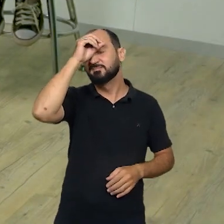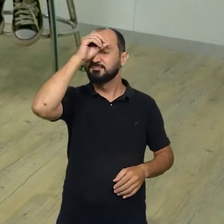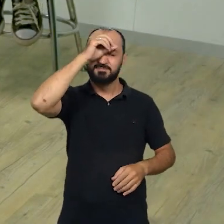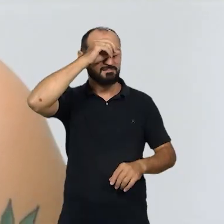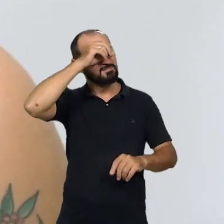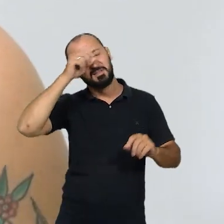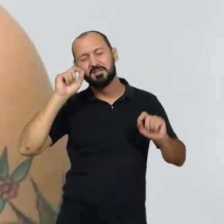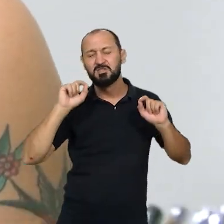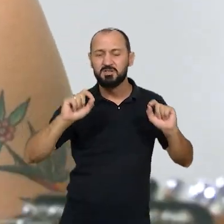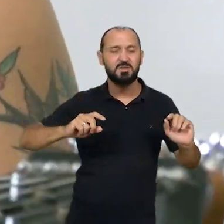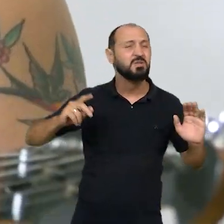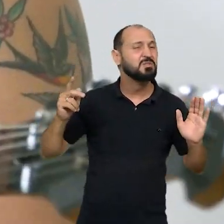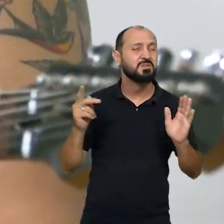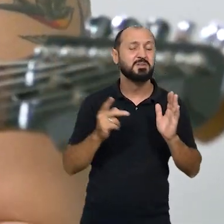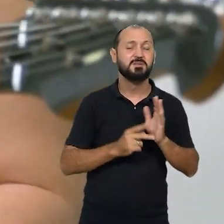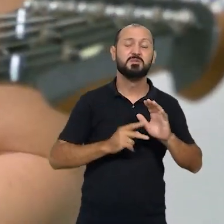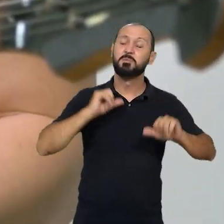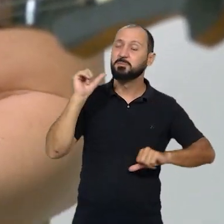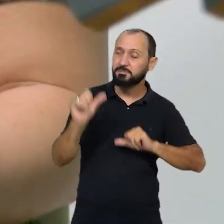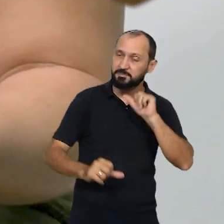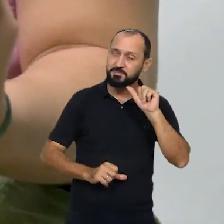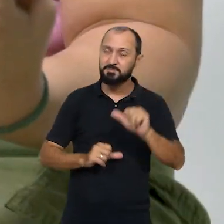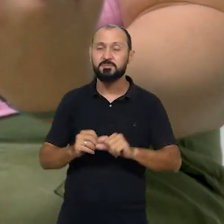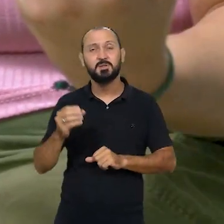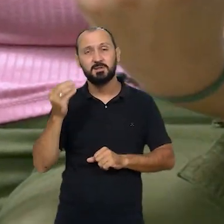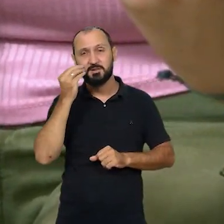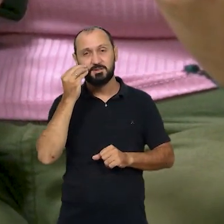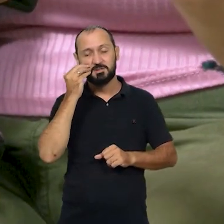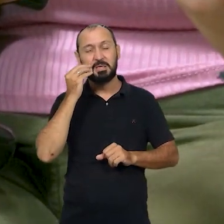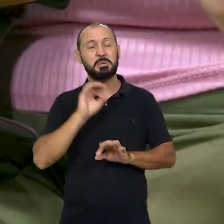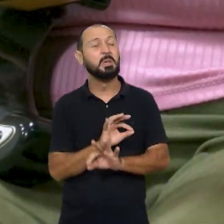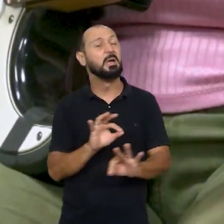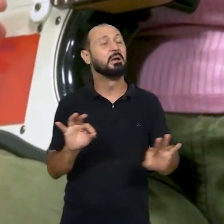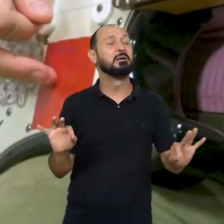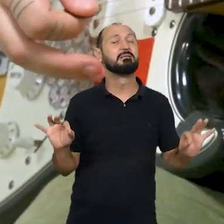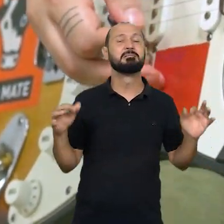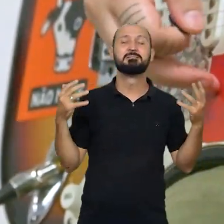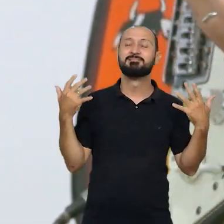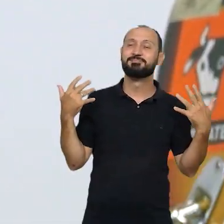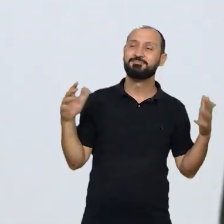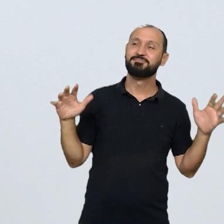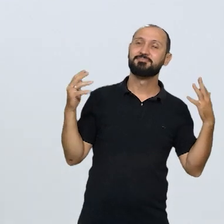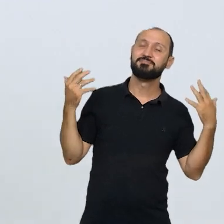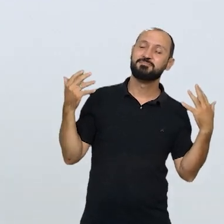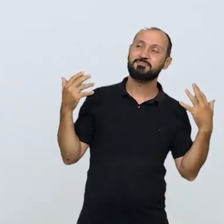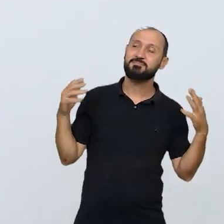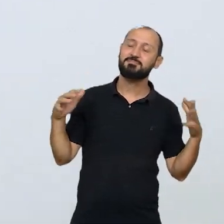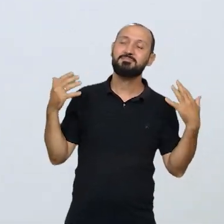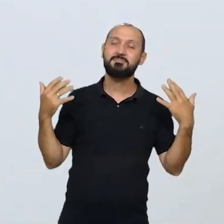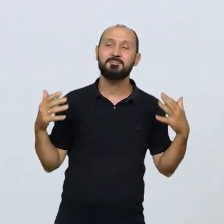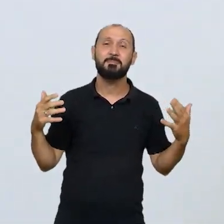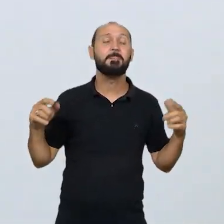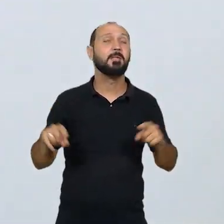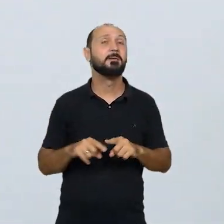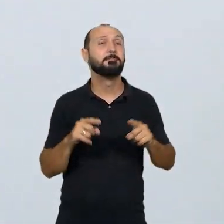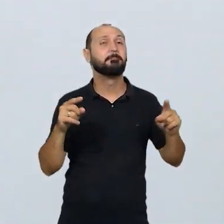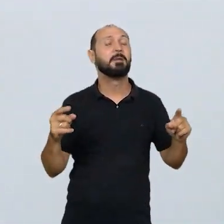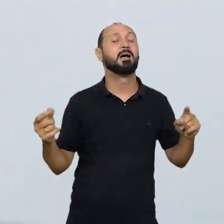Todo dia eu respiro, mas não sinto ar. Fecho os meus olhos e começo a enxergar